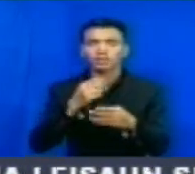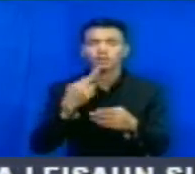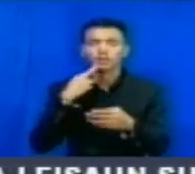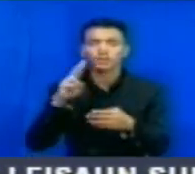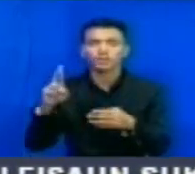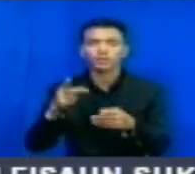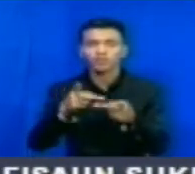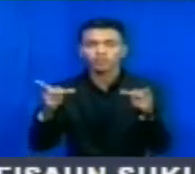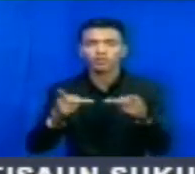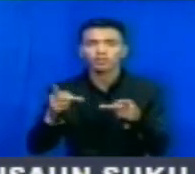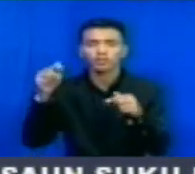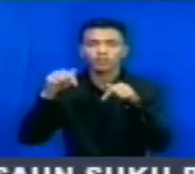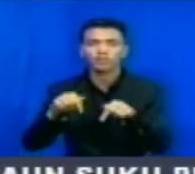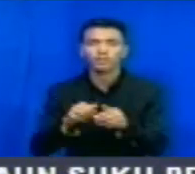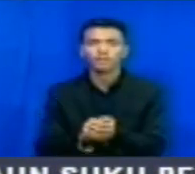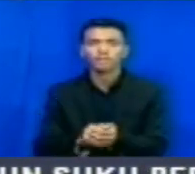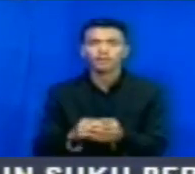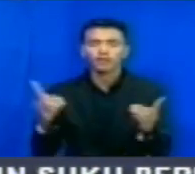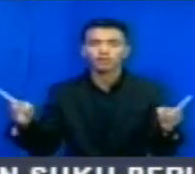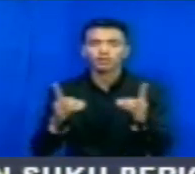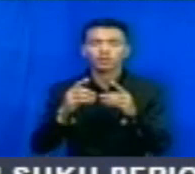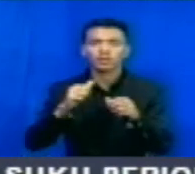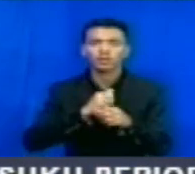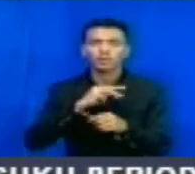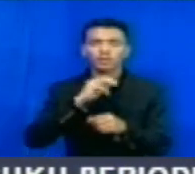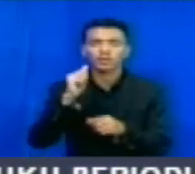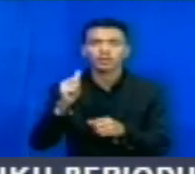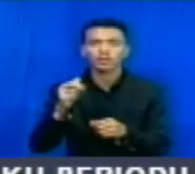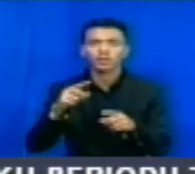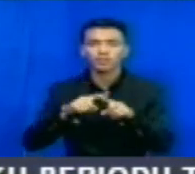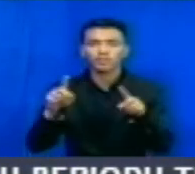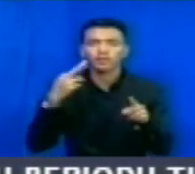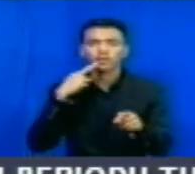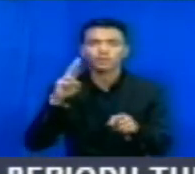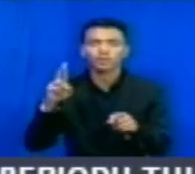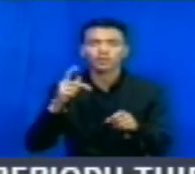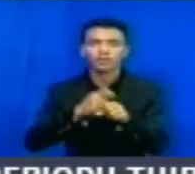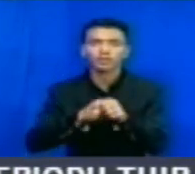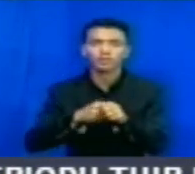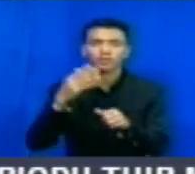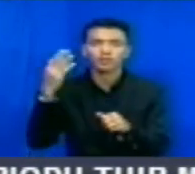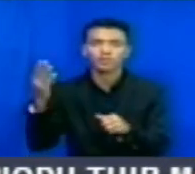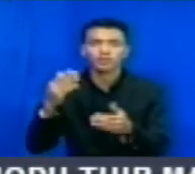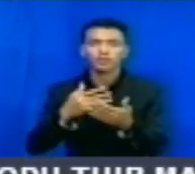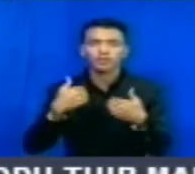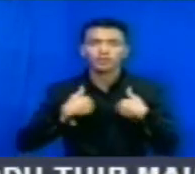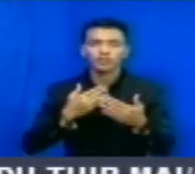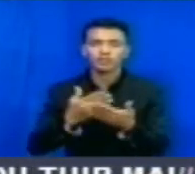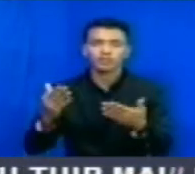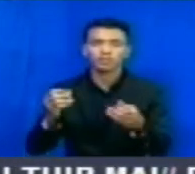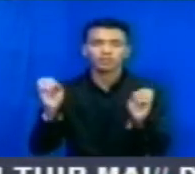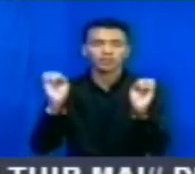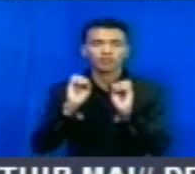fatin na pa. Acontece iha maliana, mai be ite resolve que se terreno. Momento ne va iha sasan ne be que la